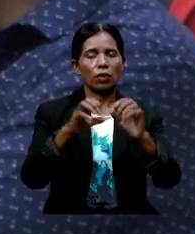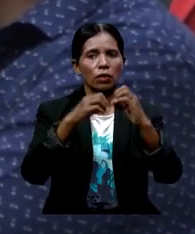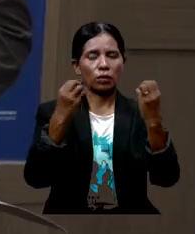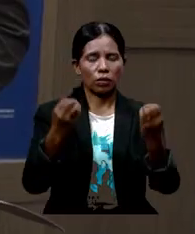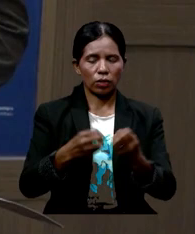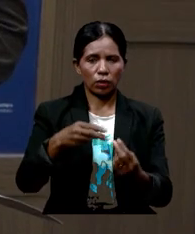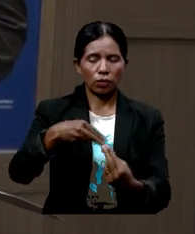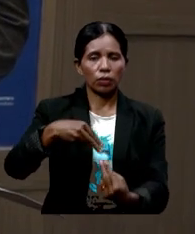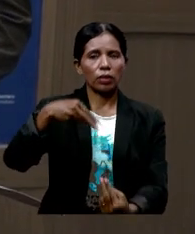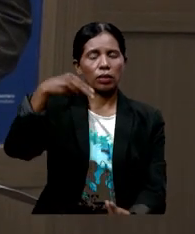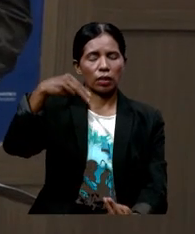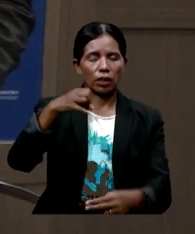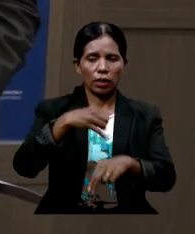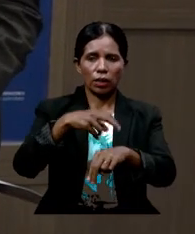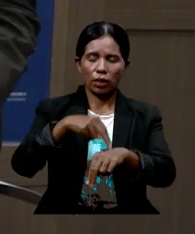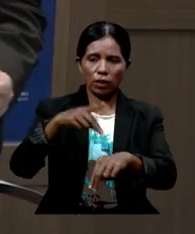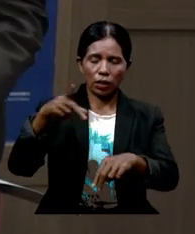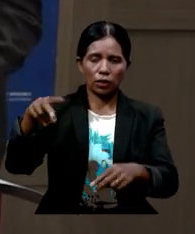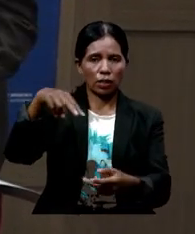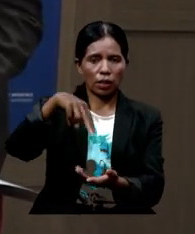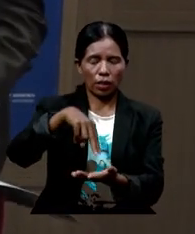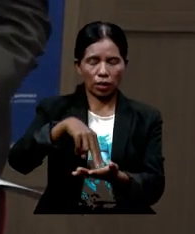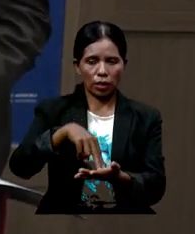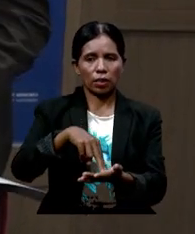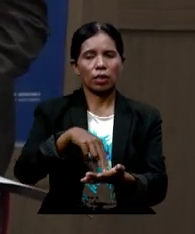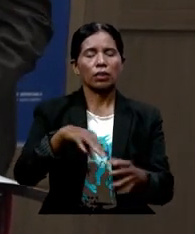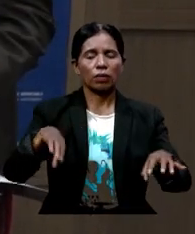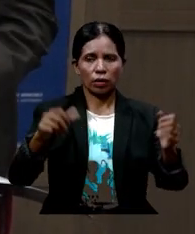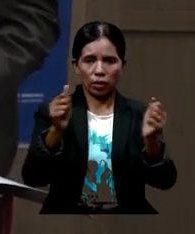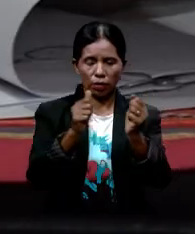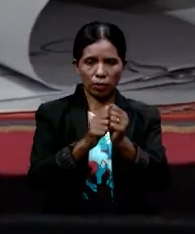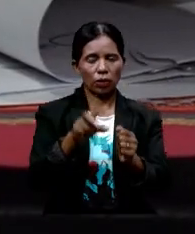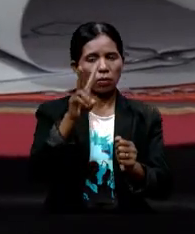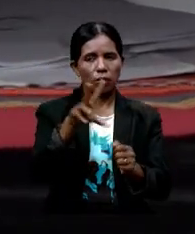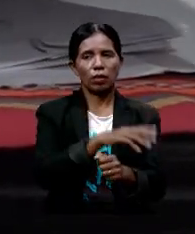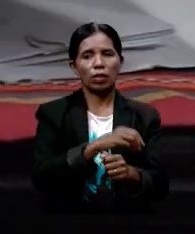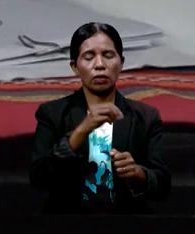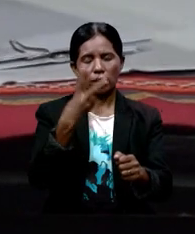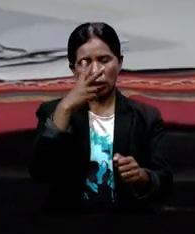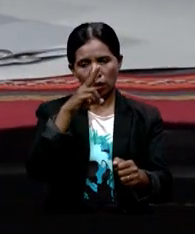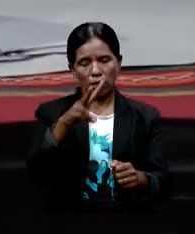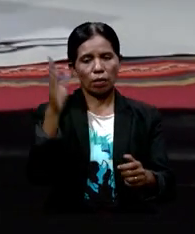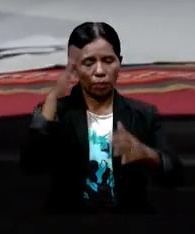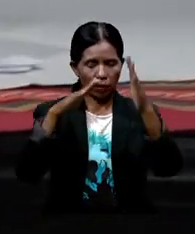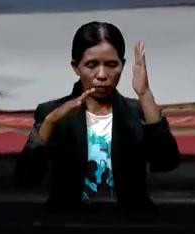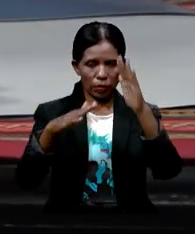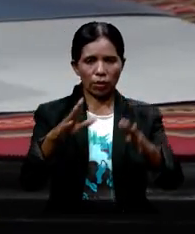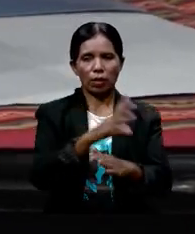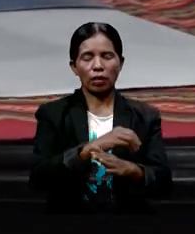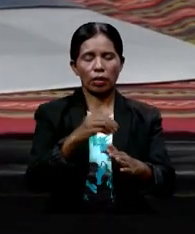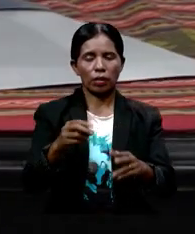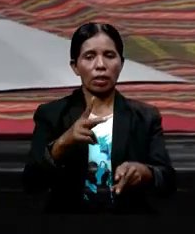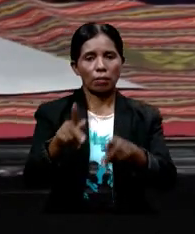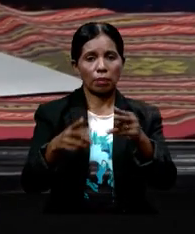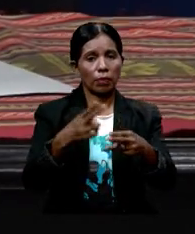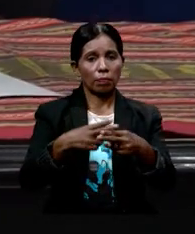Nutrição Internacional Russi Canadá ato estabelece mecanismo coordenação parte ruané hodihare ba problema stunting ka Raes Badak